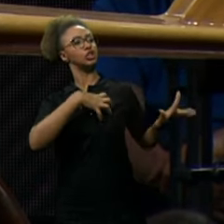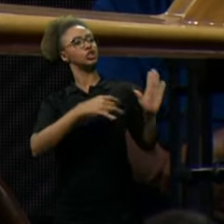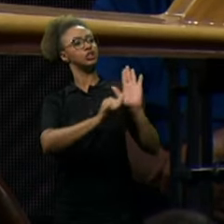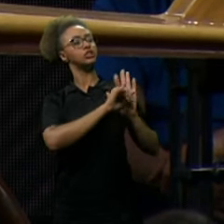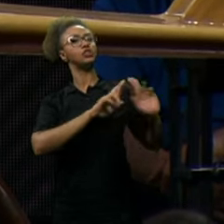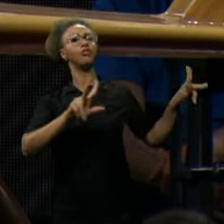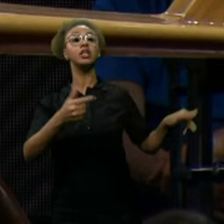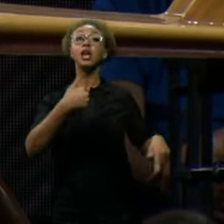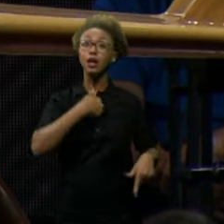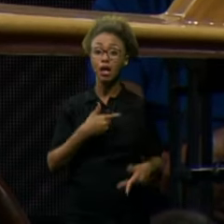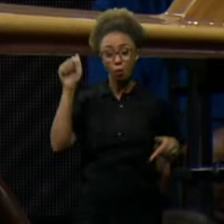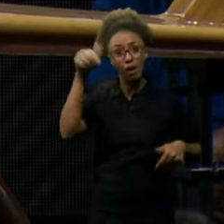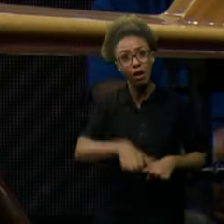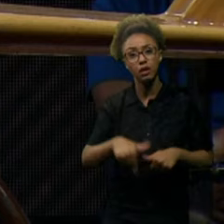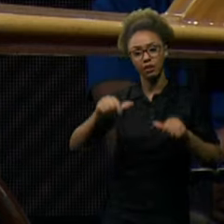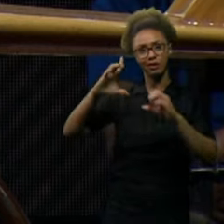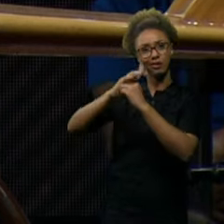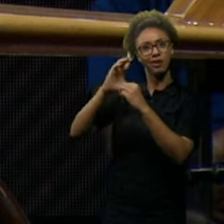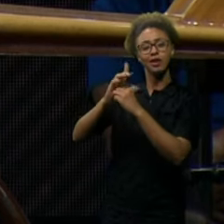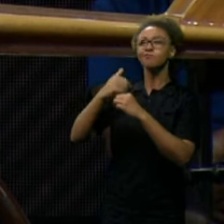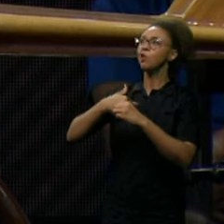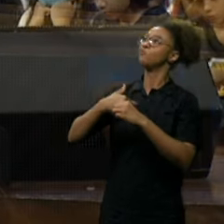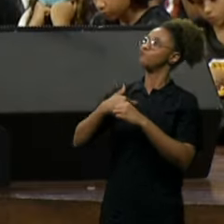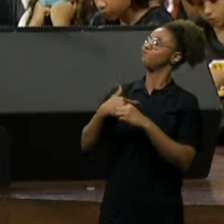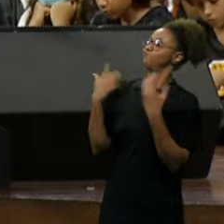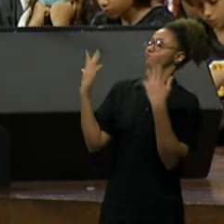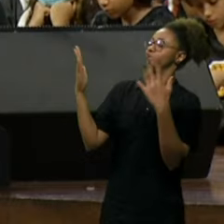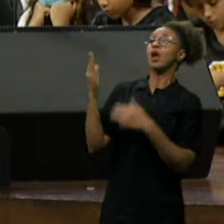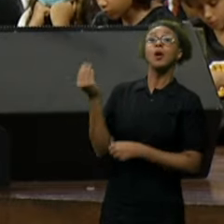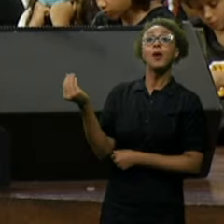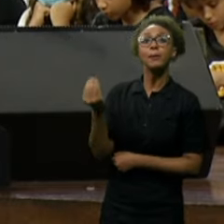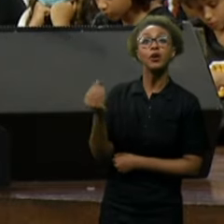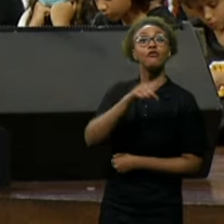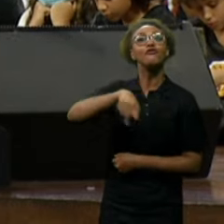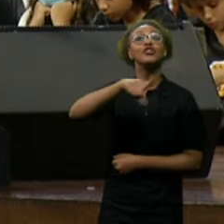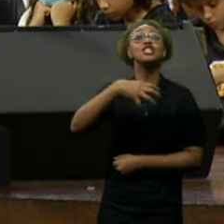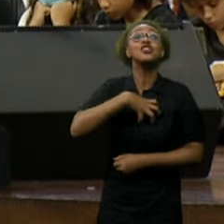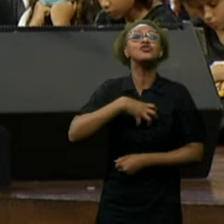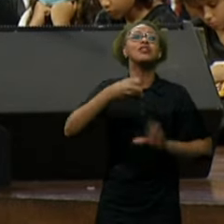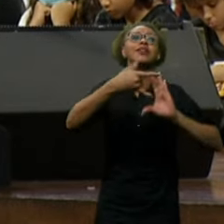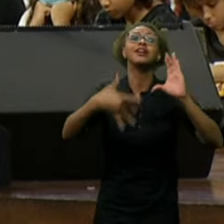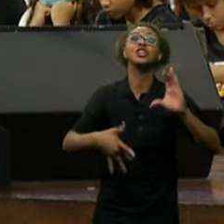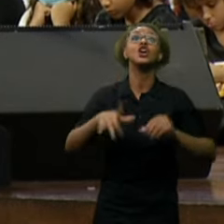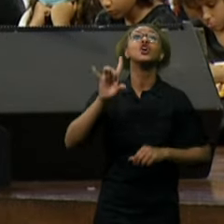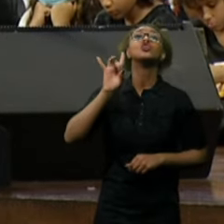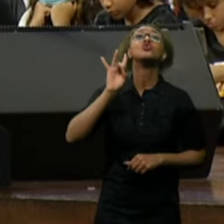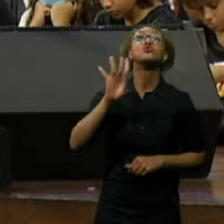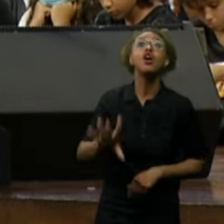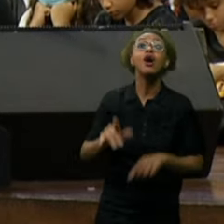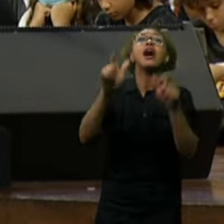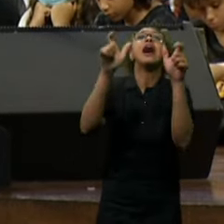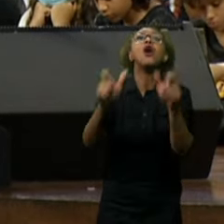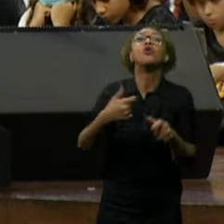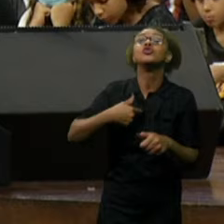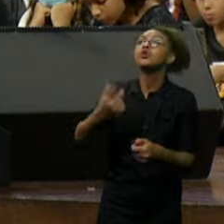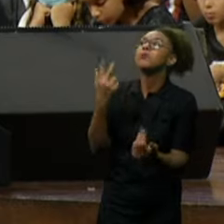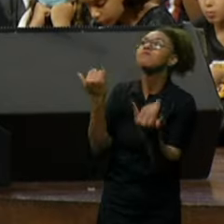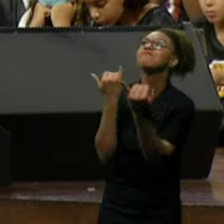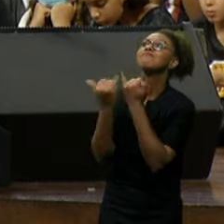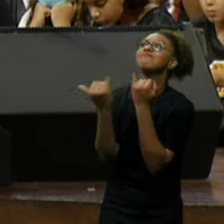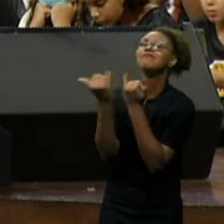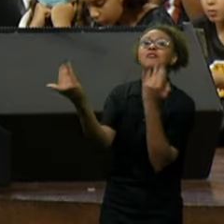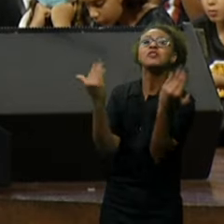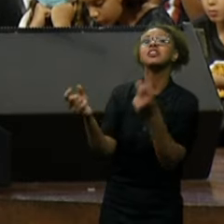glorifico a Deus aqui nessa igreja é que vocês têm uma característica que eu só vi no ladrão da cruz do Calvário